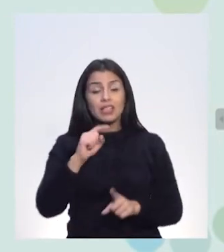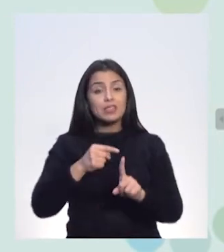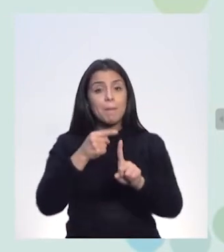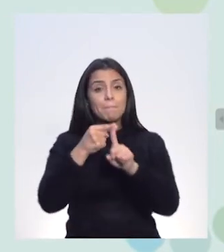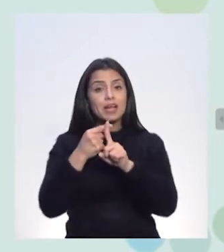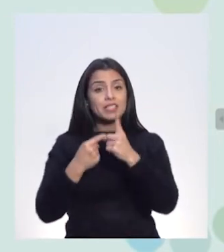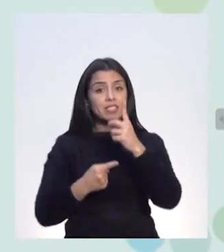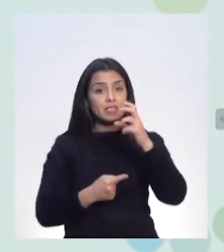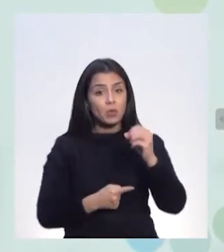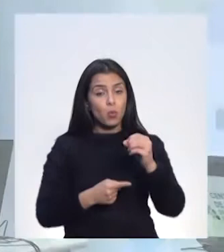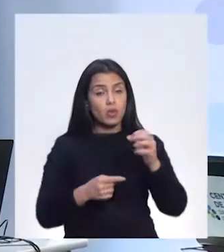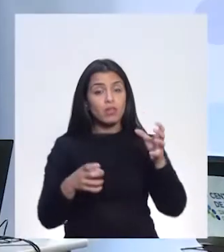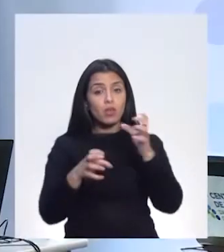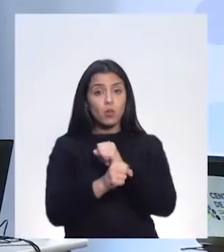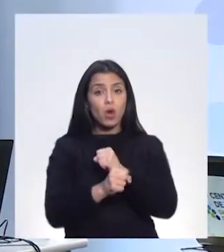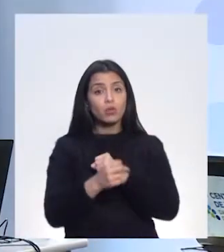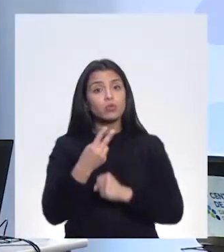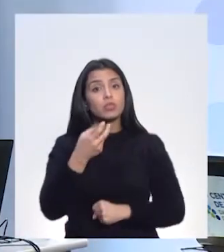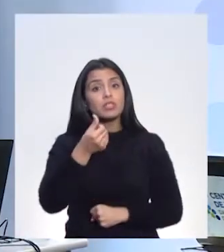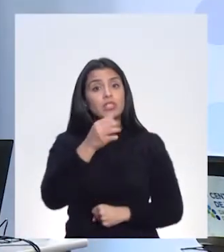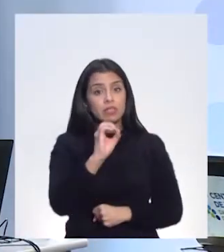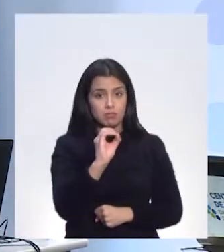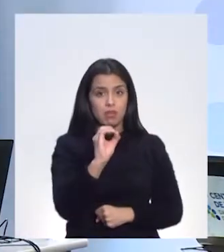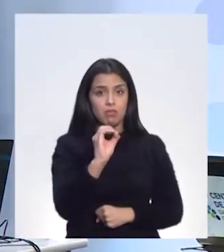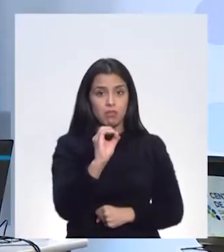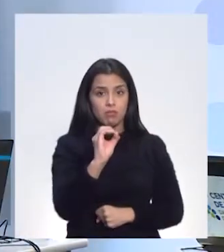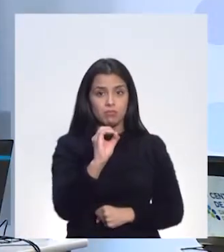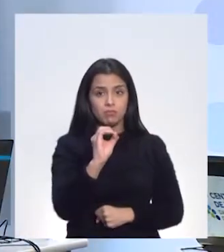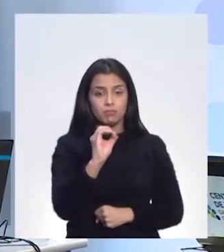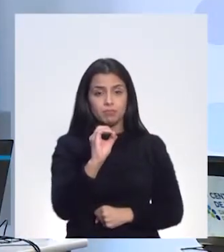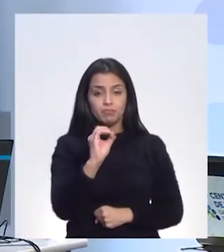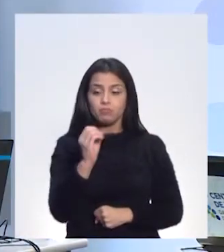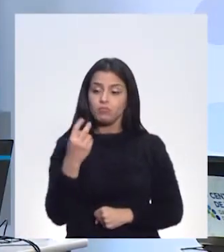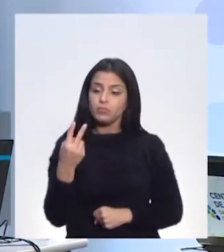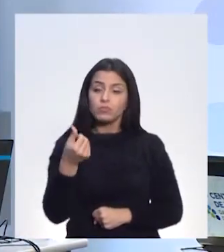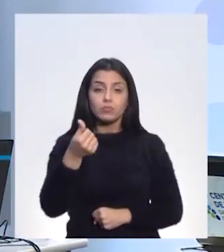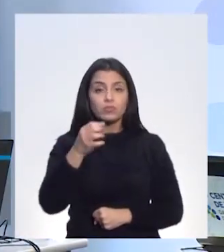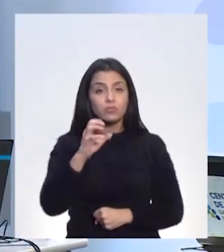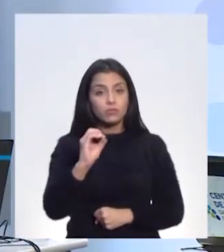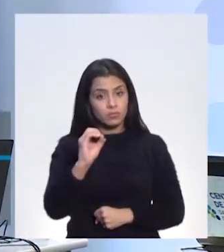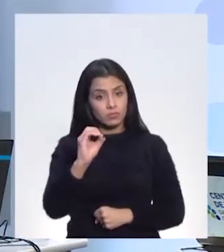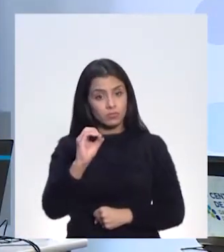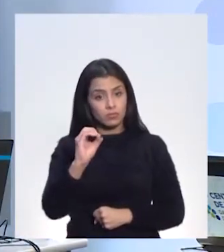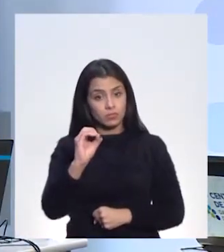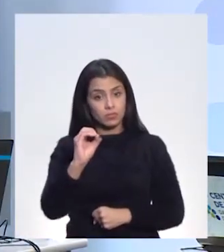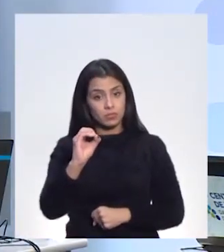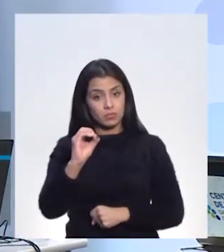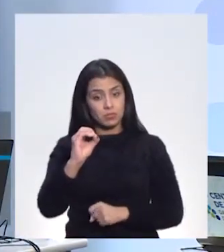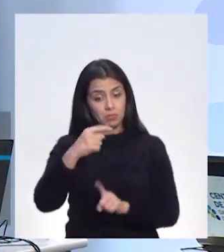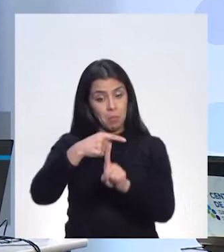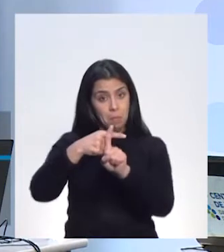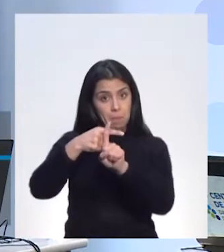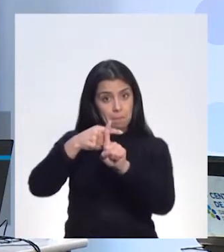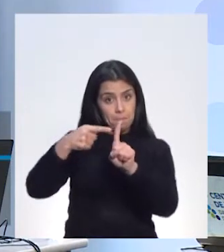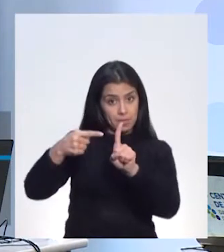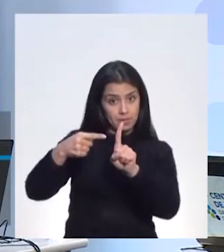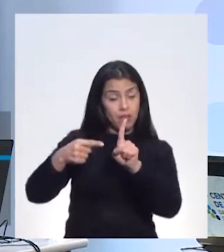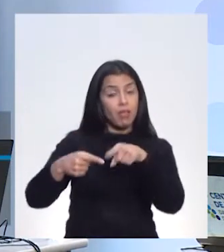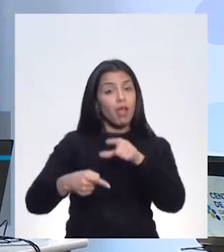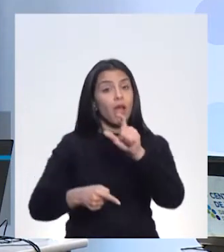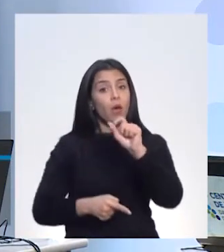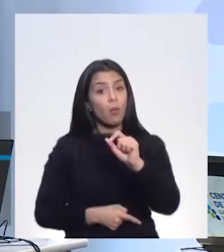não vai dar 260? Isso mesmo. 260. A metade não vai